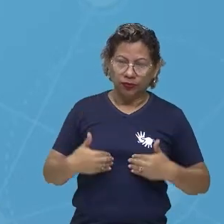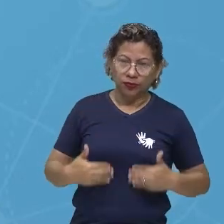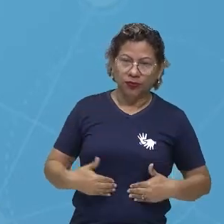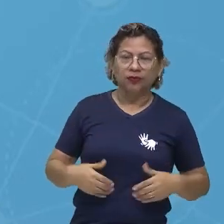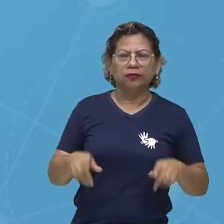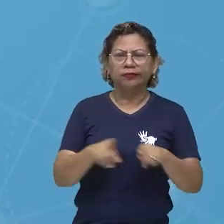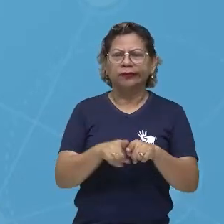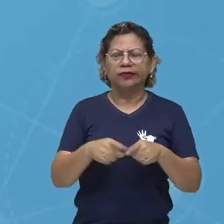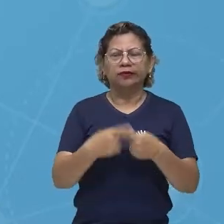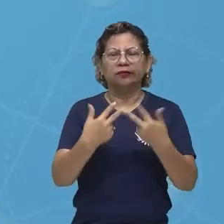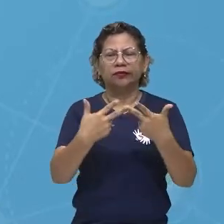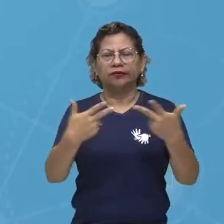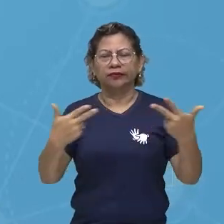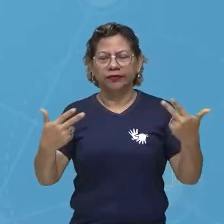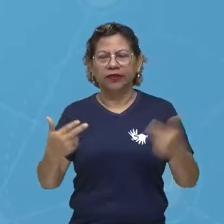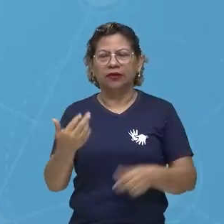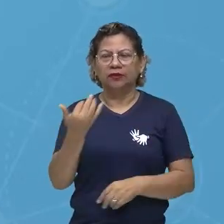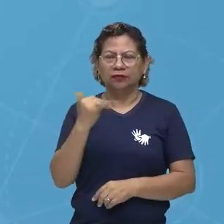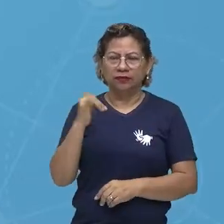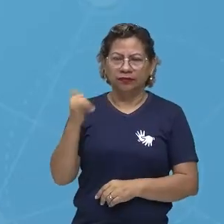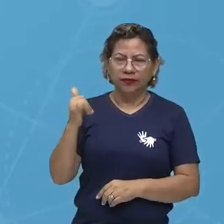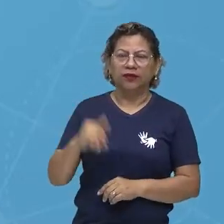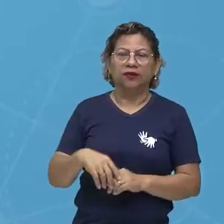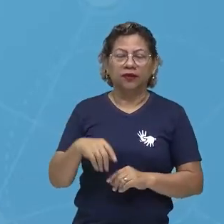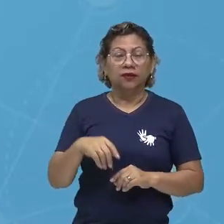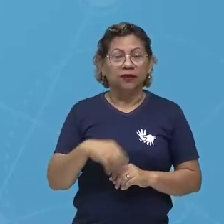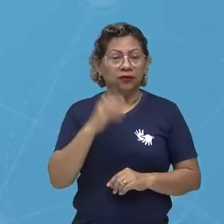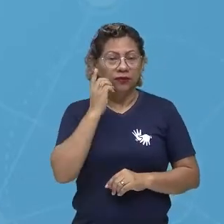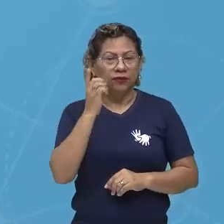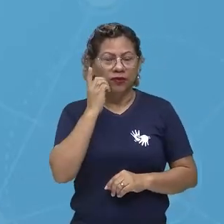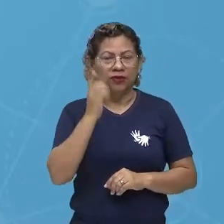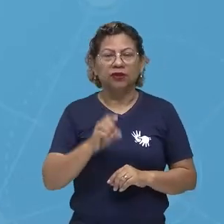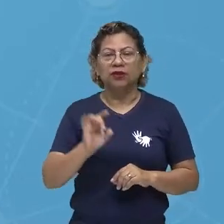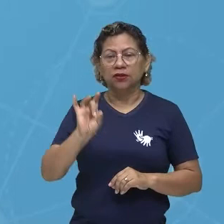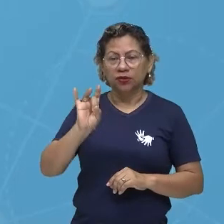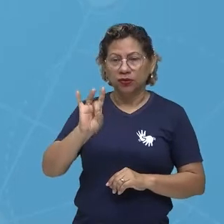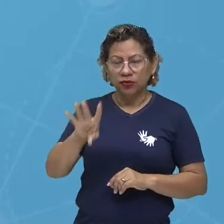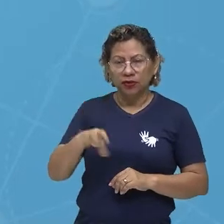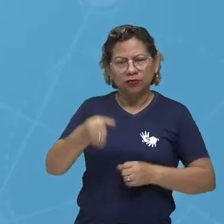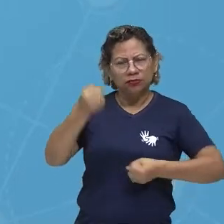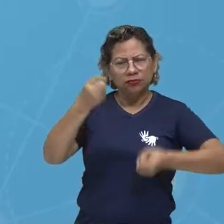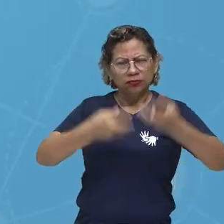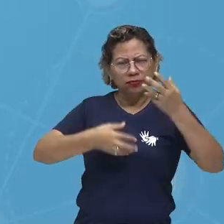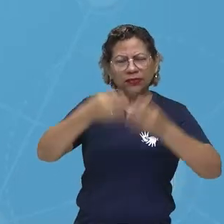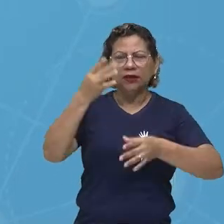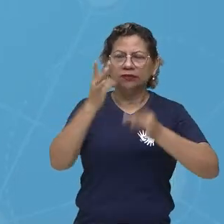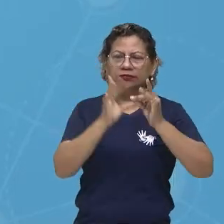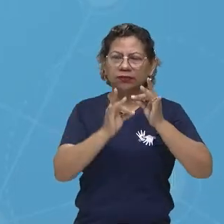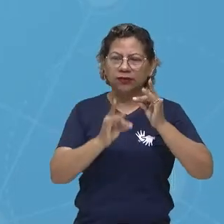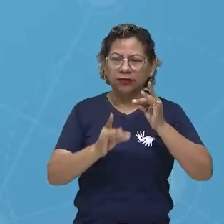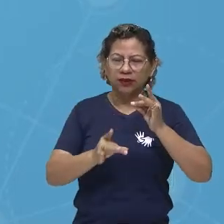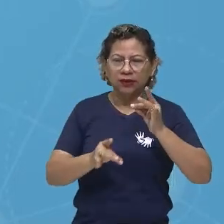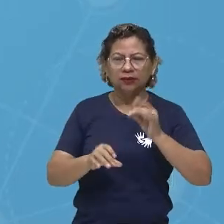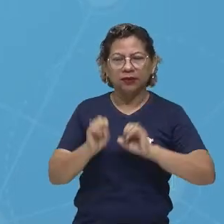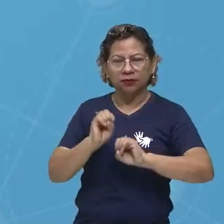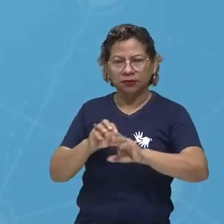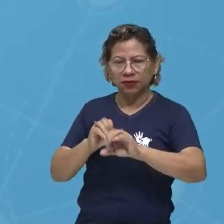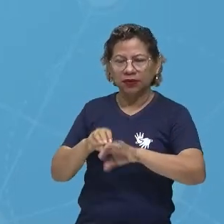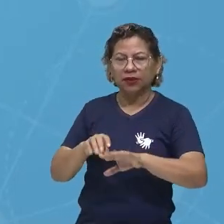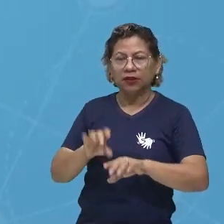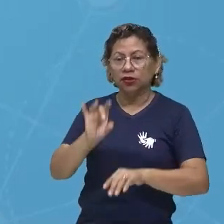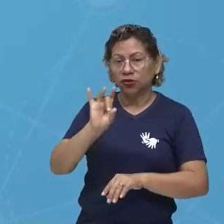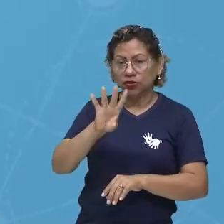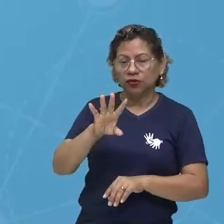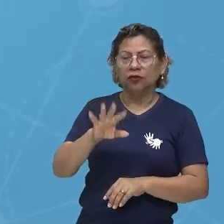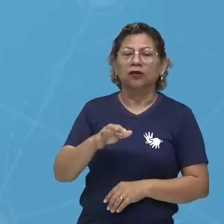perceber que ela faz parte de diversos fatores do nosso dia a dia. Só que a gente vai falar um pouquinho mais na nossa aula sobre a energia elétrica,